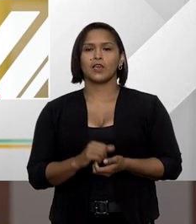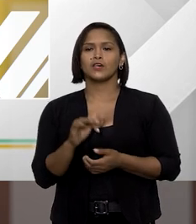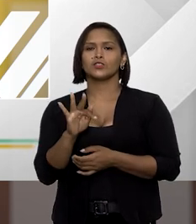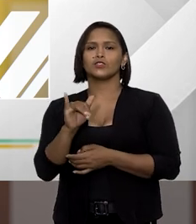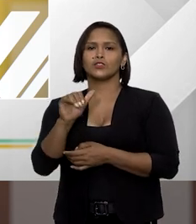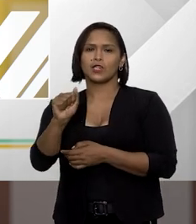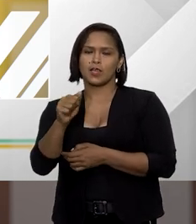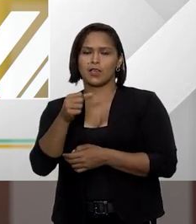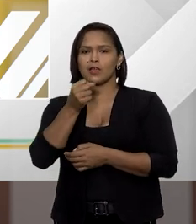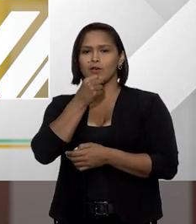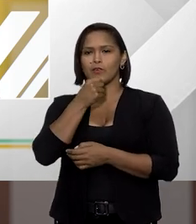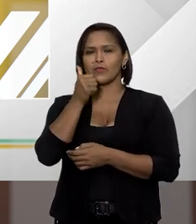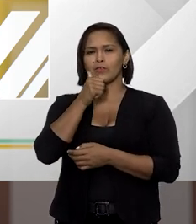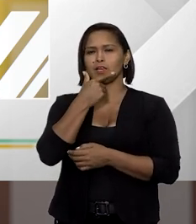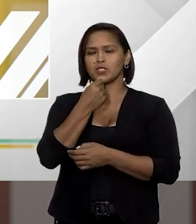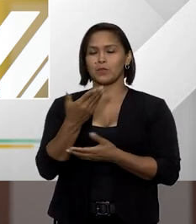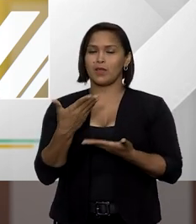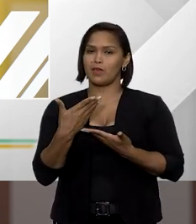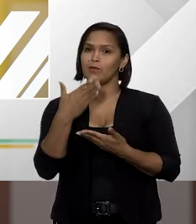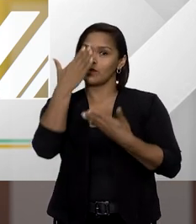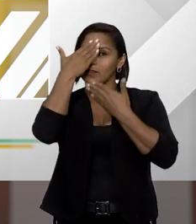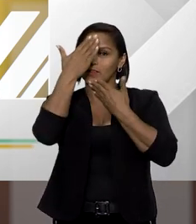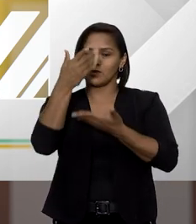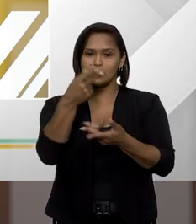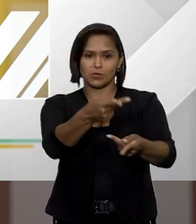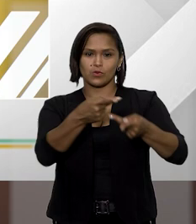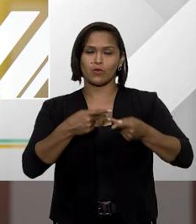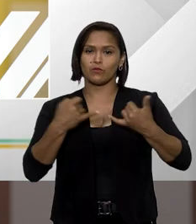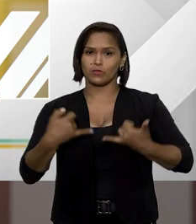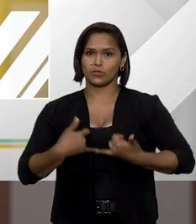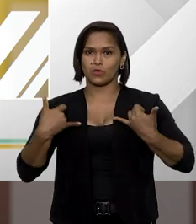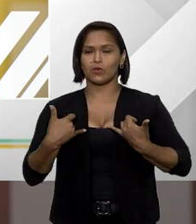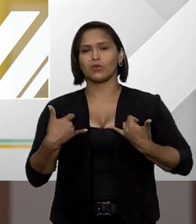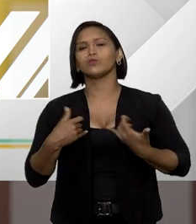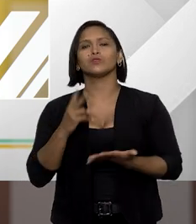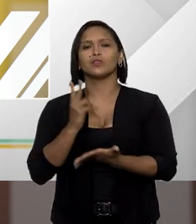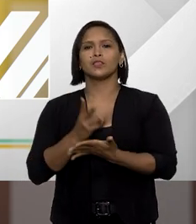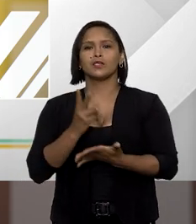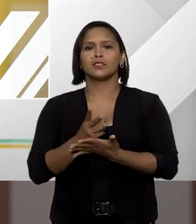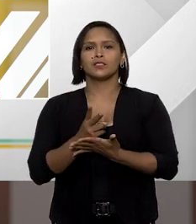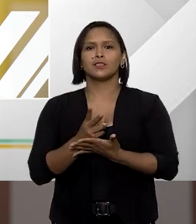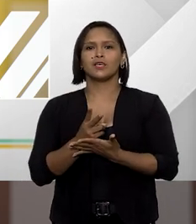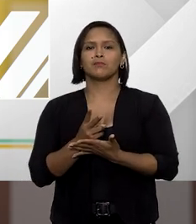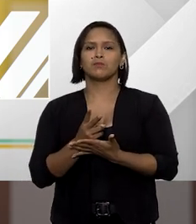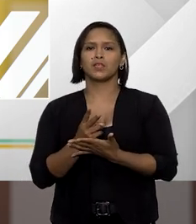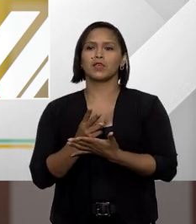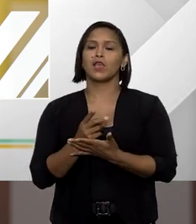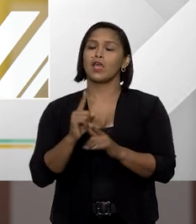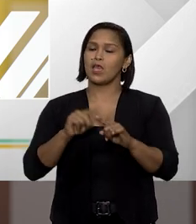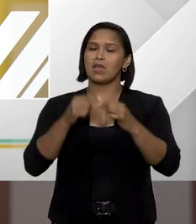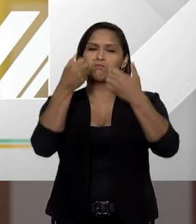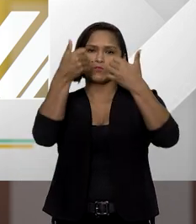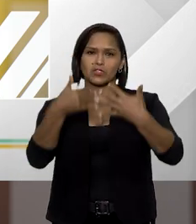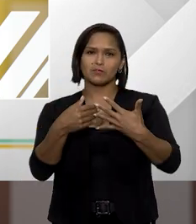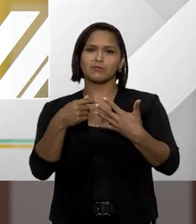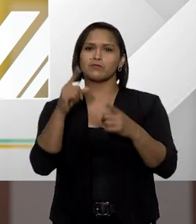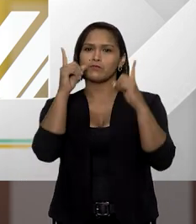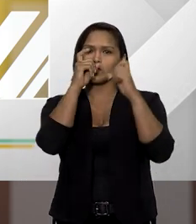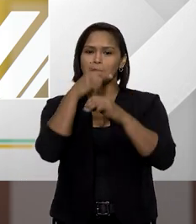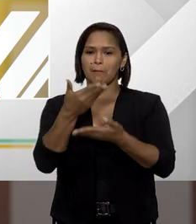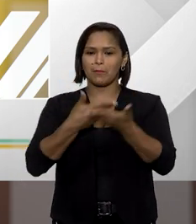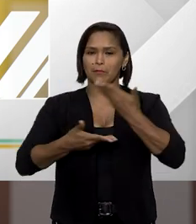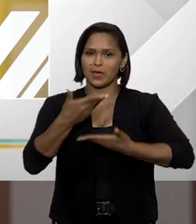Tiago, Fátima, René, eu que agradeço o convite honroso. É sempre, aliás, é algo indescritível, né? A